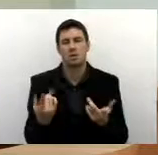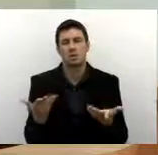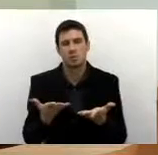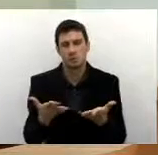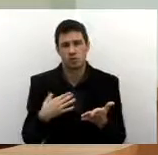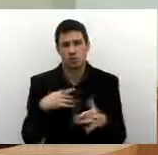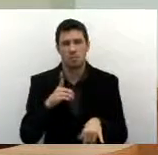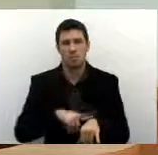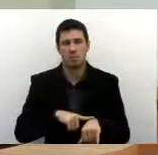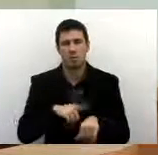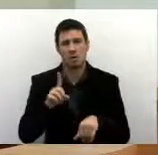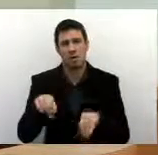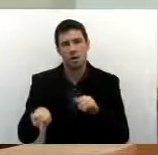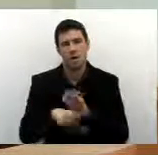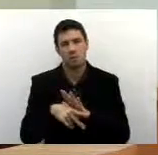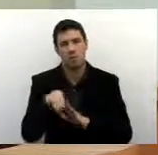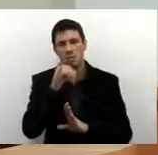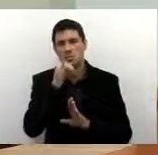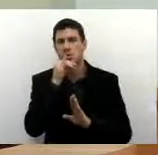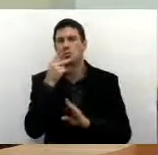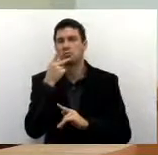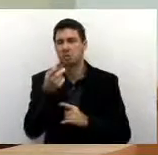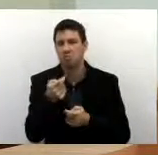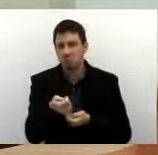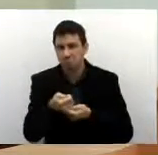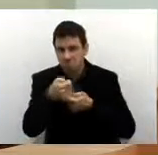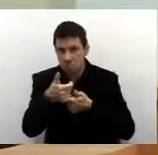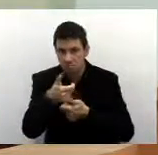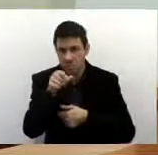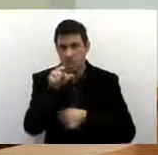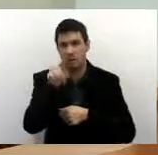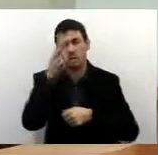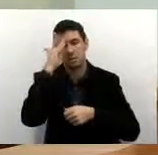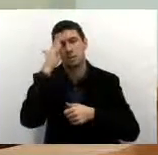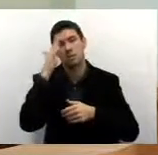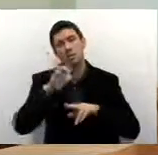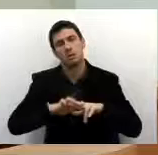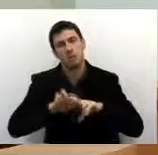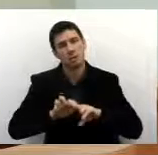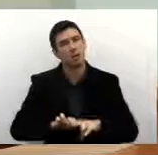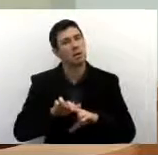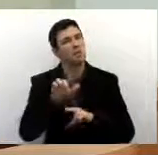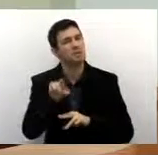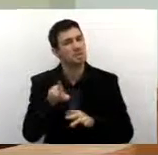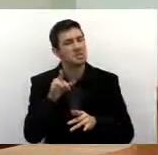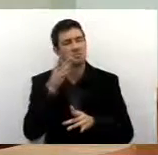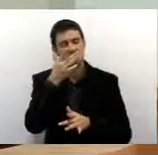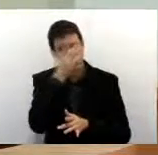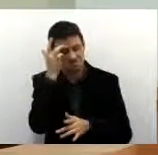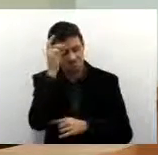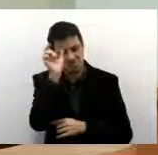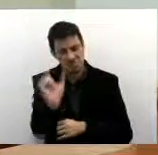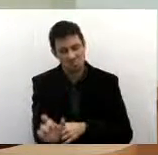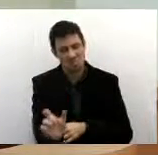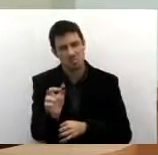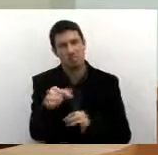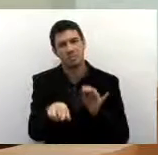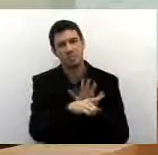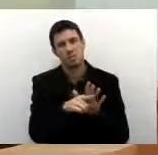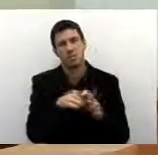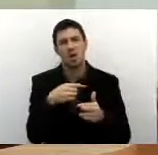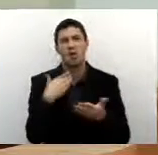momento é um momento de realmente fazer um elogio, porque a maneira que Vossa Excelência conduz essa